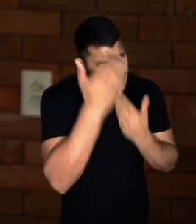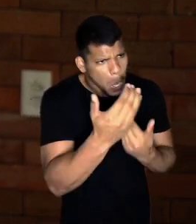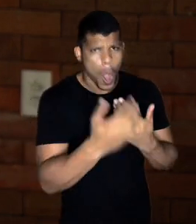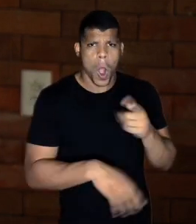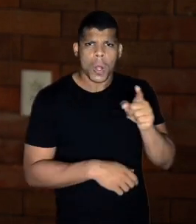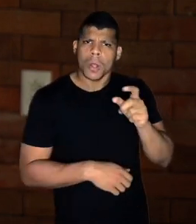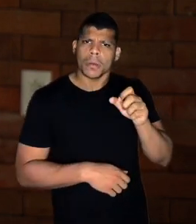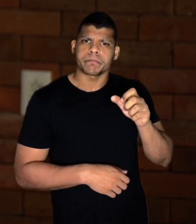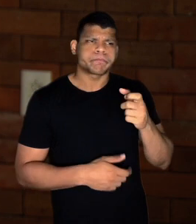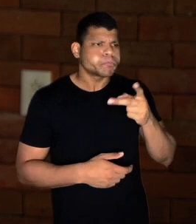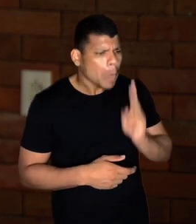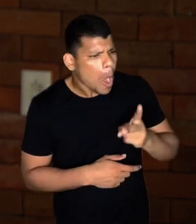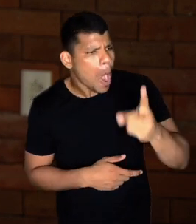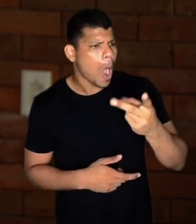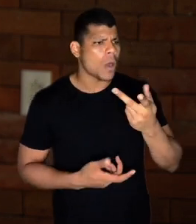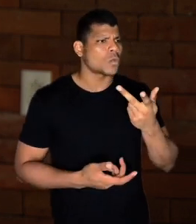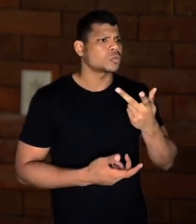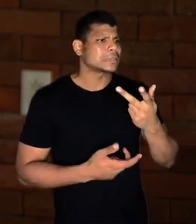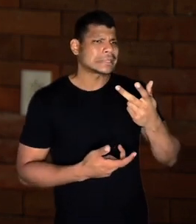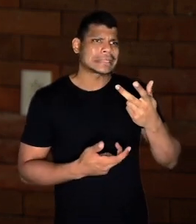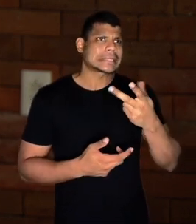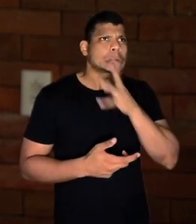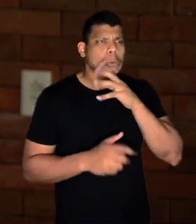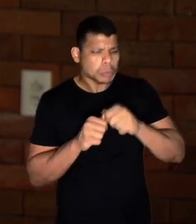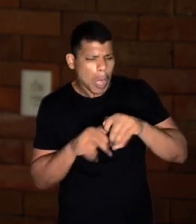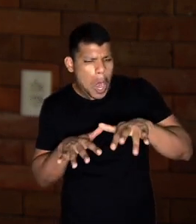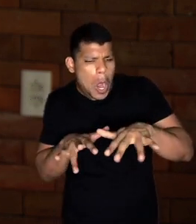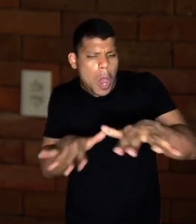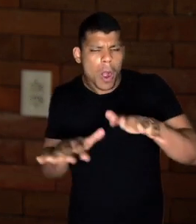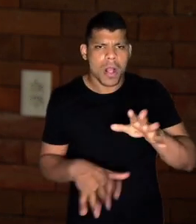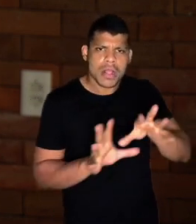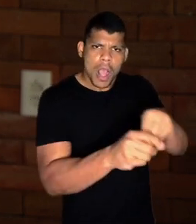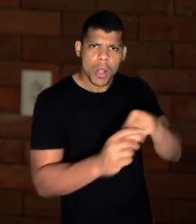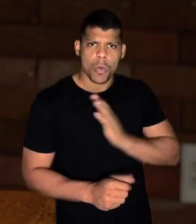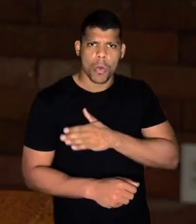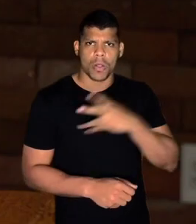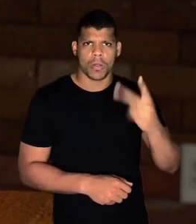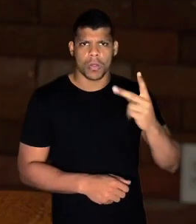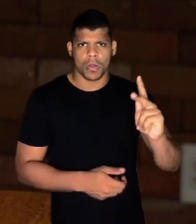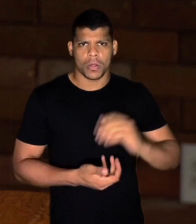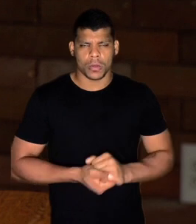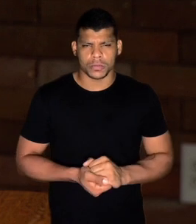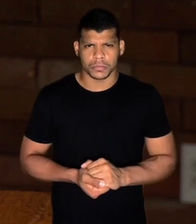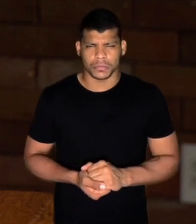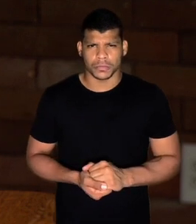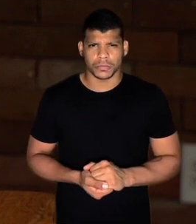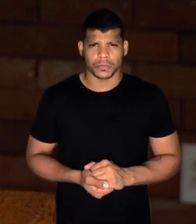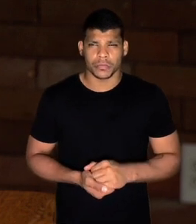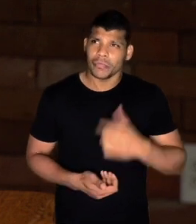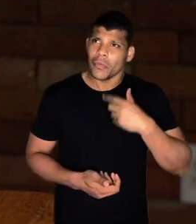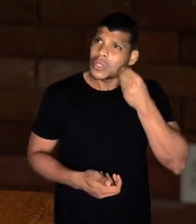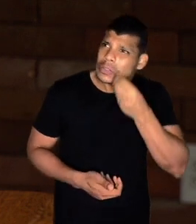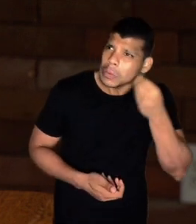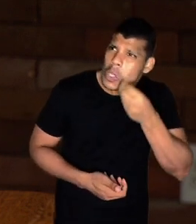perseverando existindo e transmitindo esse saber tão bonito que ela traz no seu coração meu encontro com